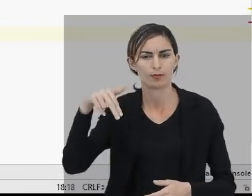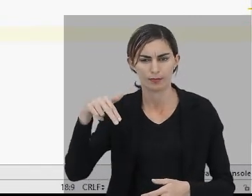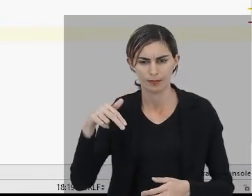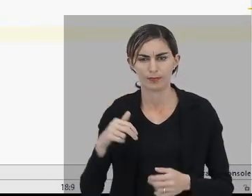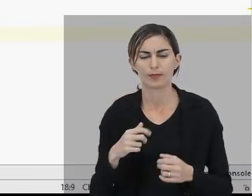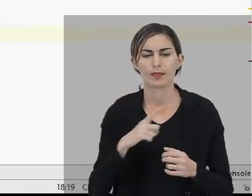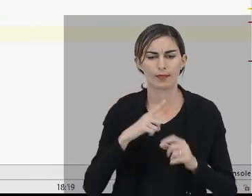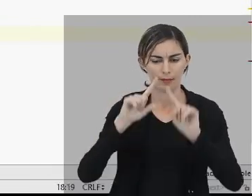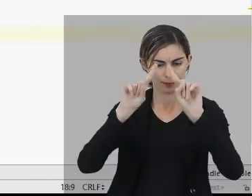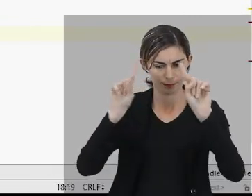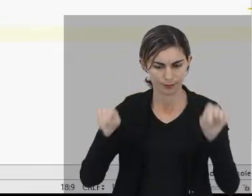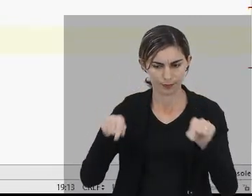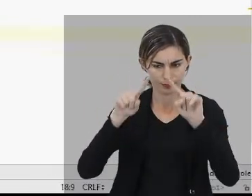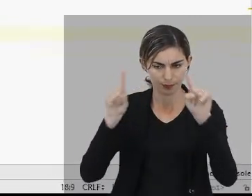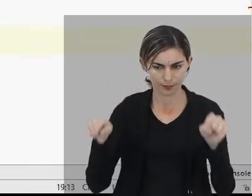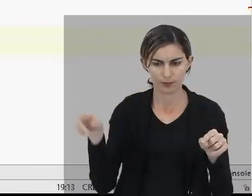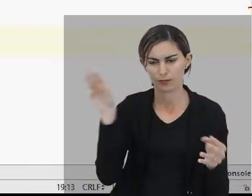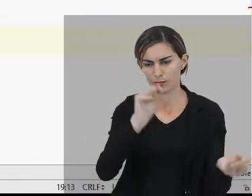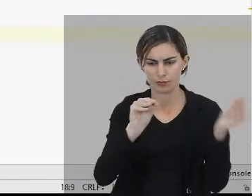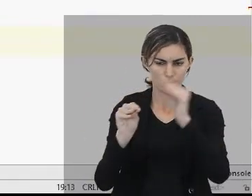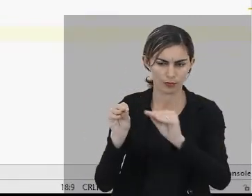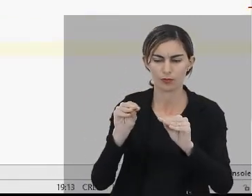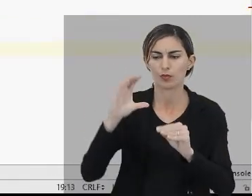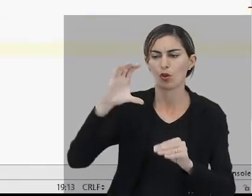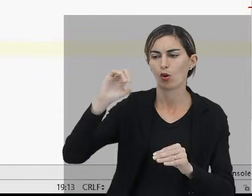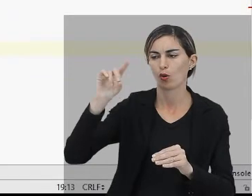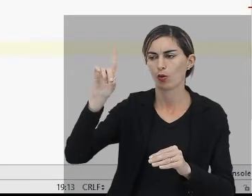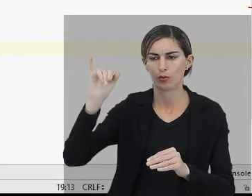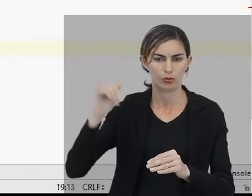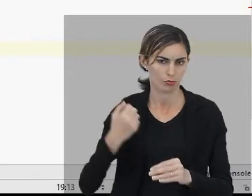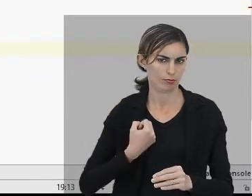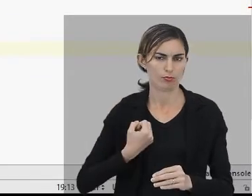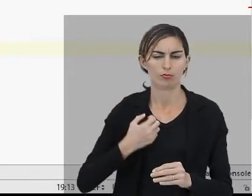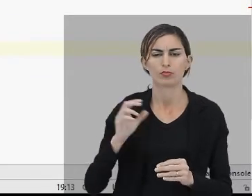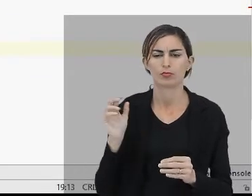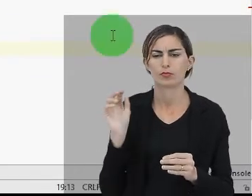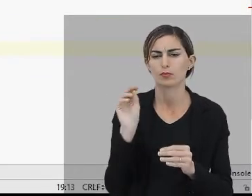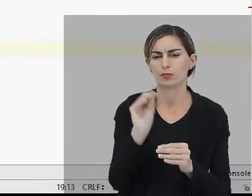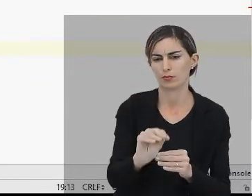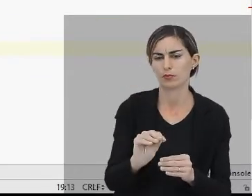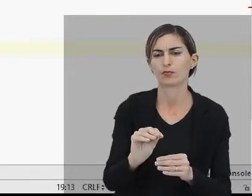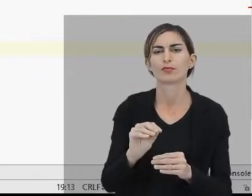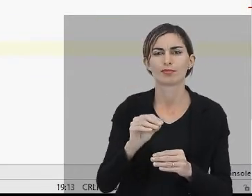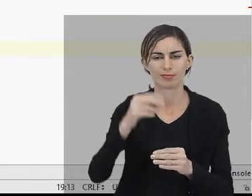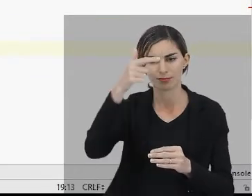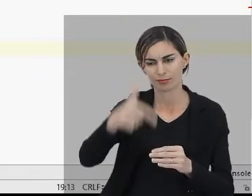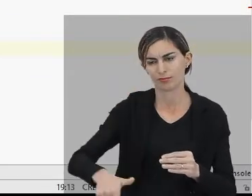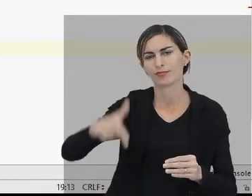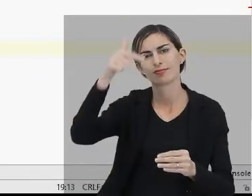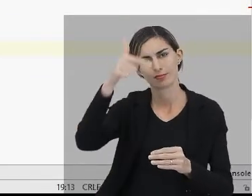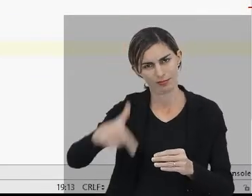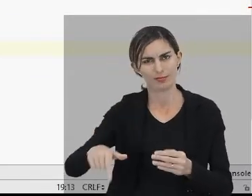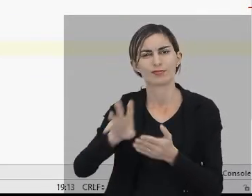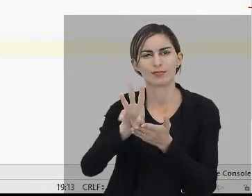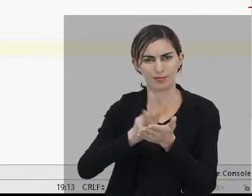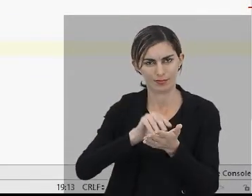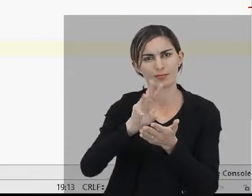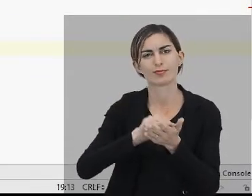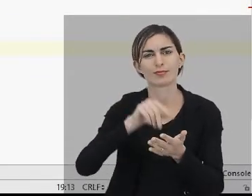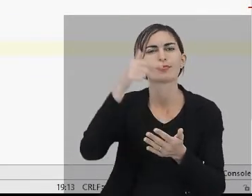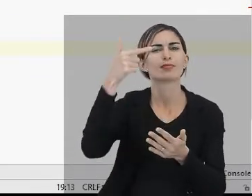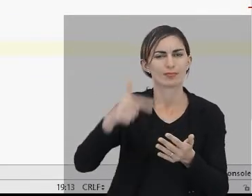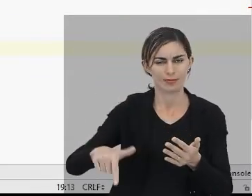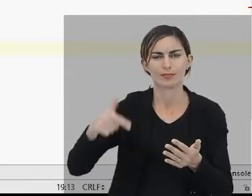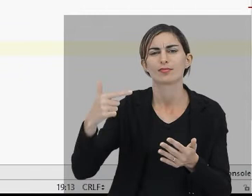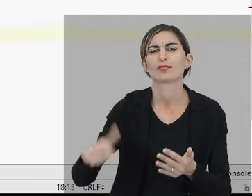também, que vai receber alguns dados. E um código que vai ser usado para repetir. Esse código é que